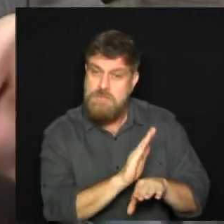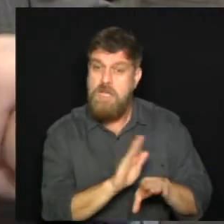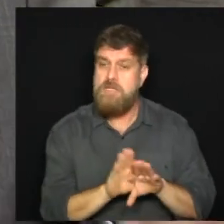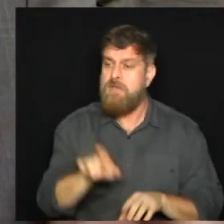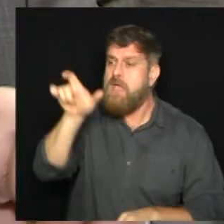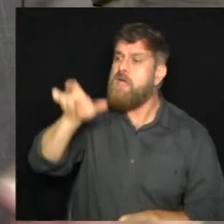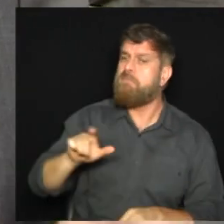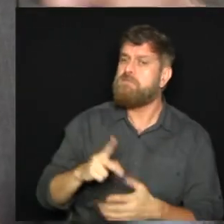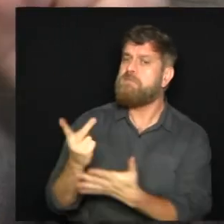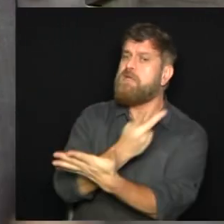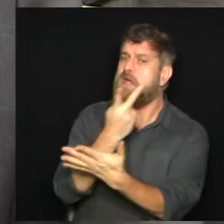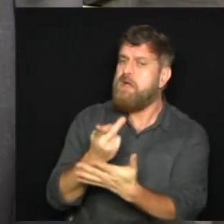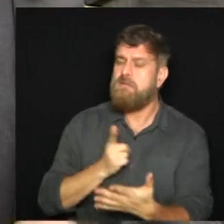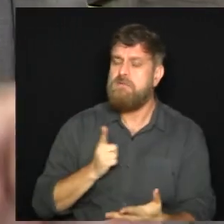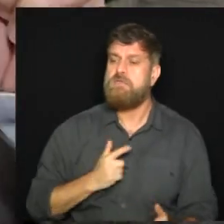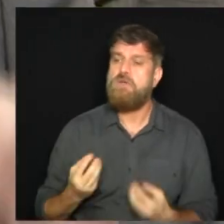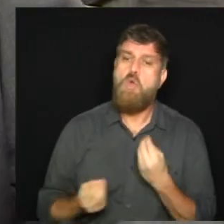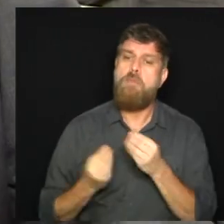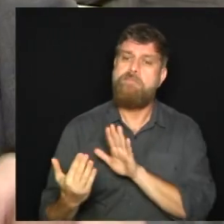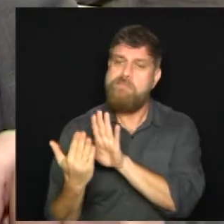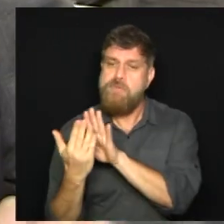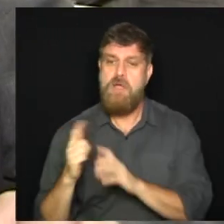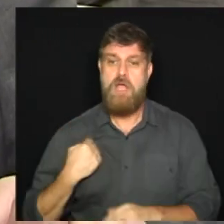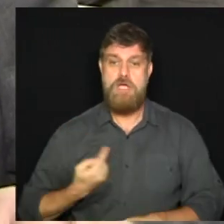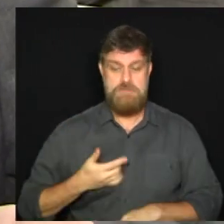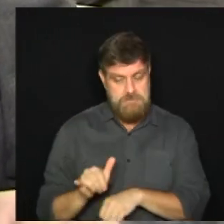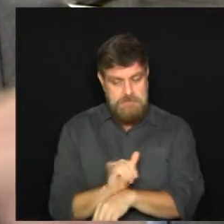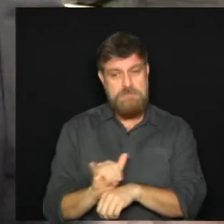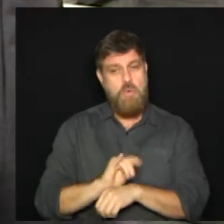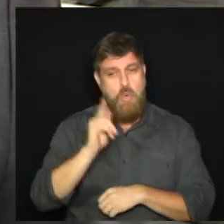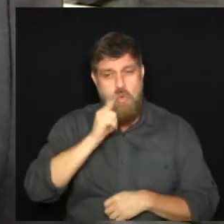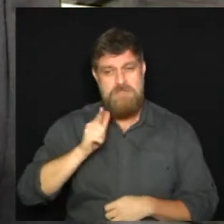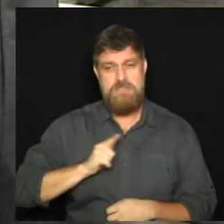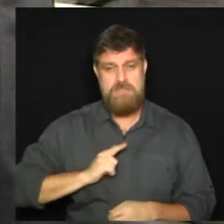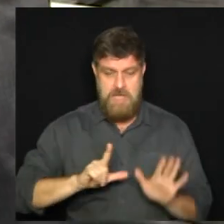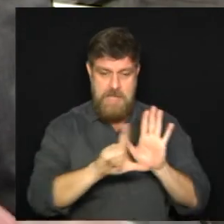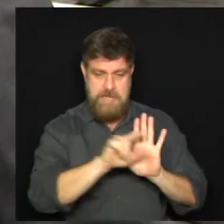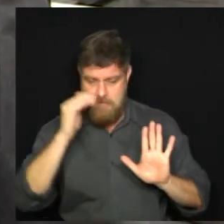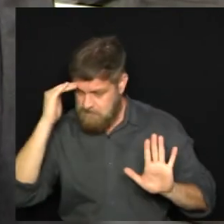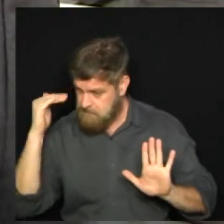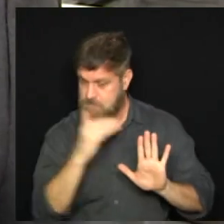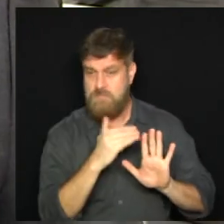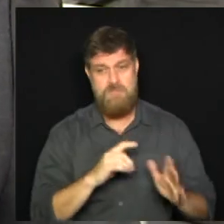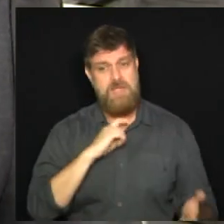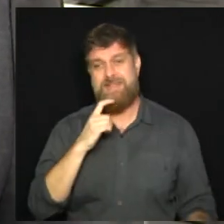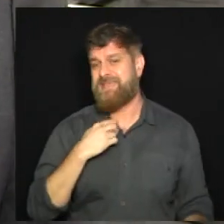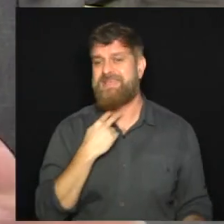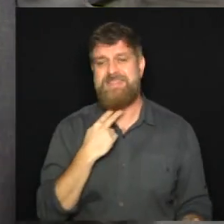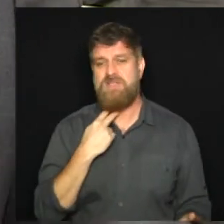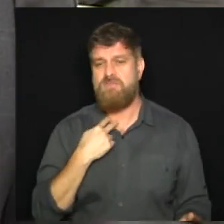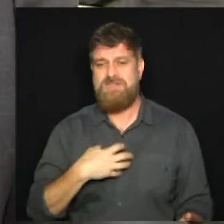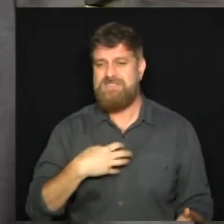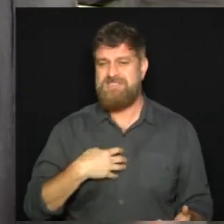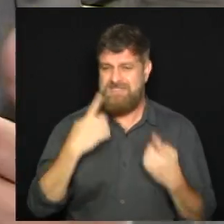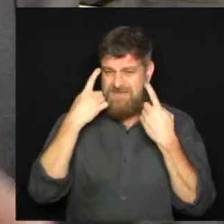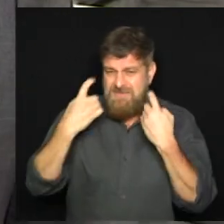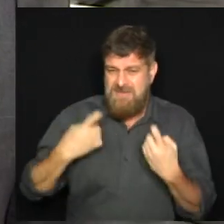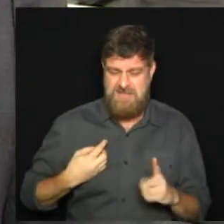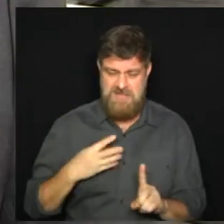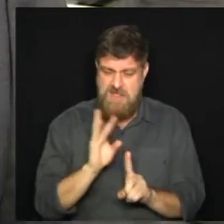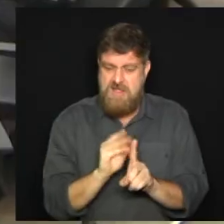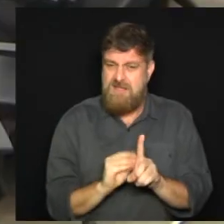agressor, e que nós possamos, desta forma, fazer que haja o cumprimento da lei, ou seja, ninguém pode ser agredido no seu direito, na